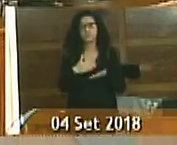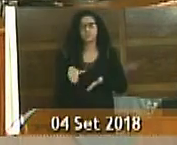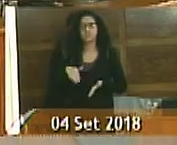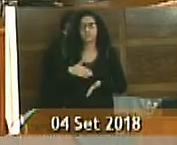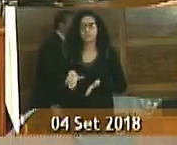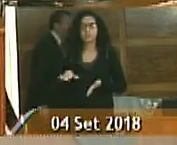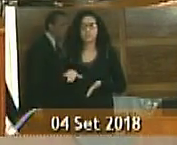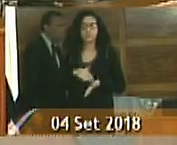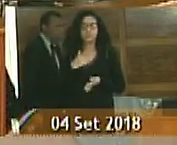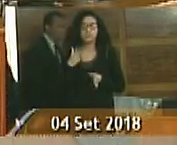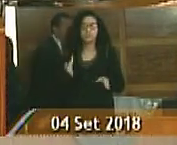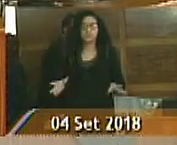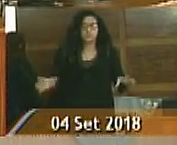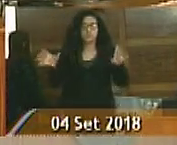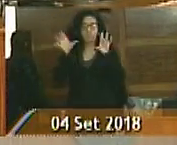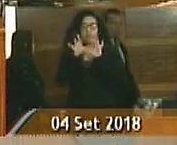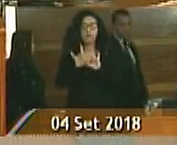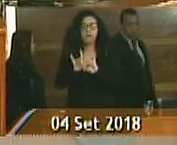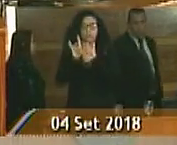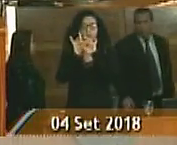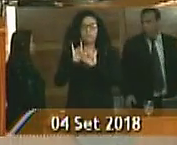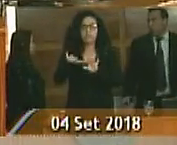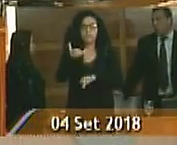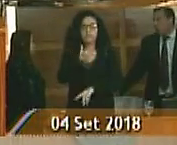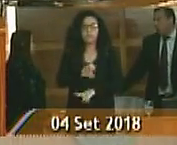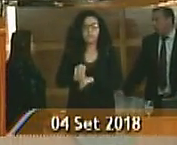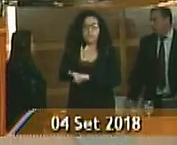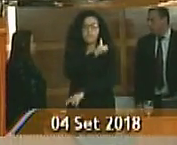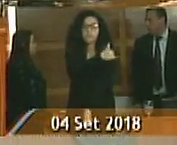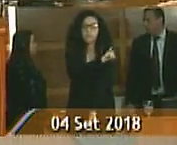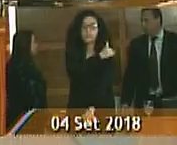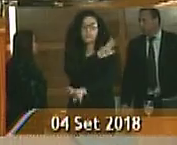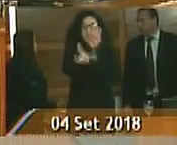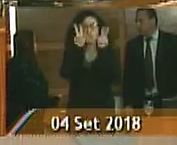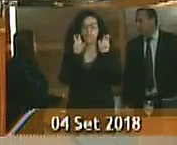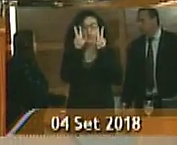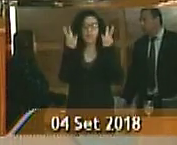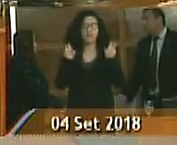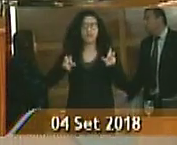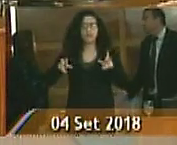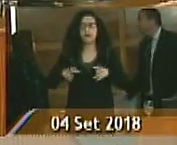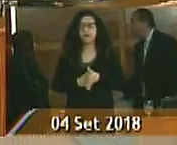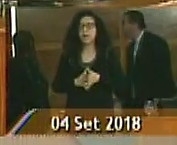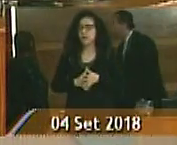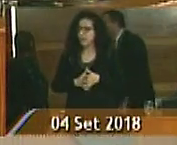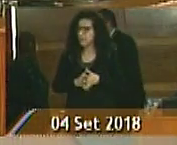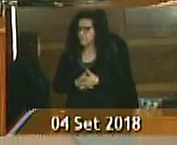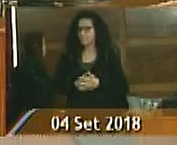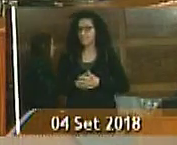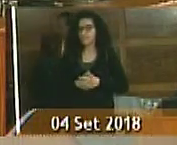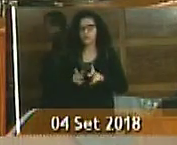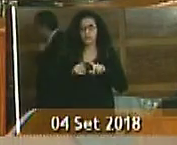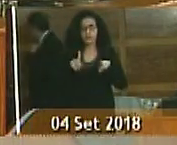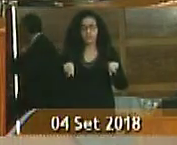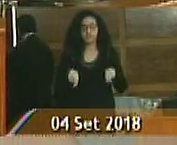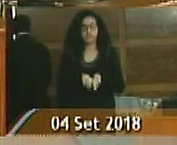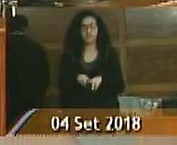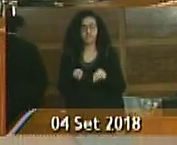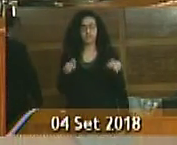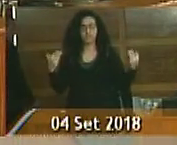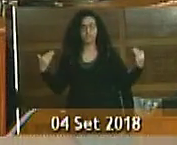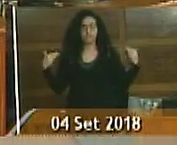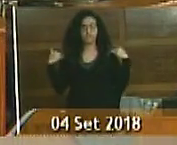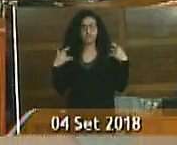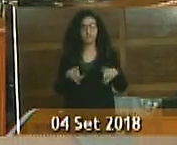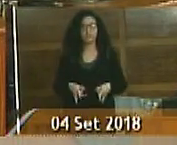do Patrimônio da União no Estado do Rio de Janeiro, referente à aplicação do regime de aforamento do terreno da Marina situado no